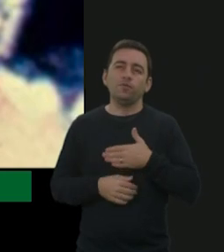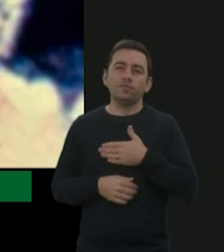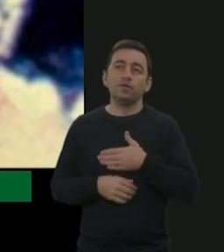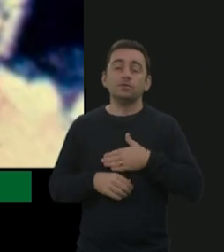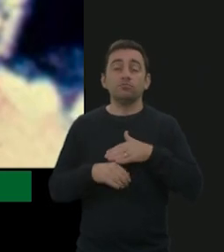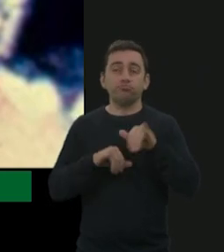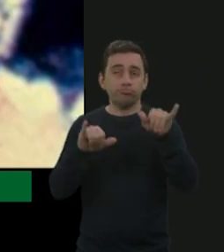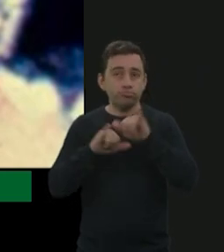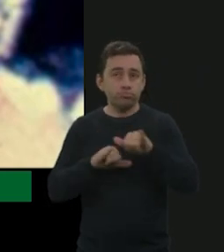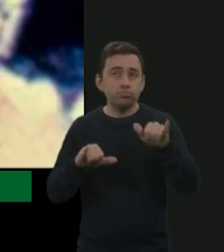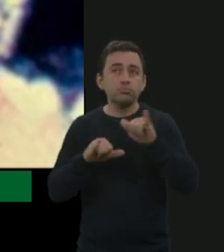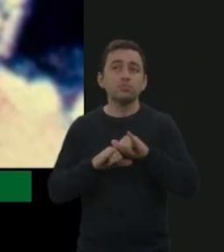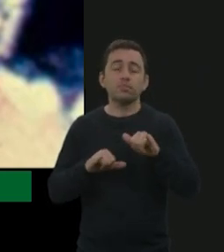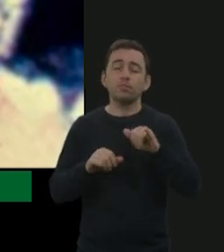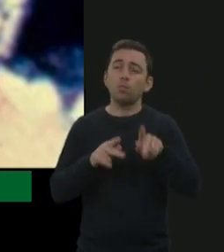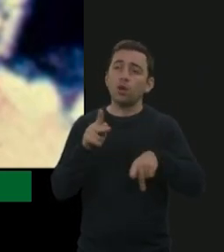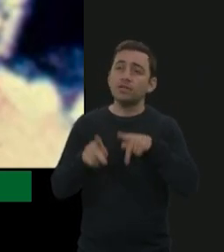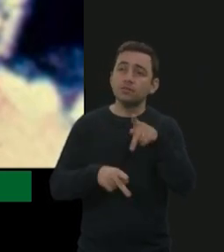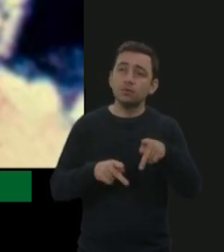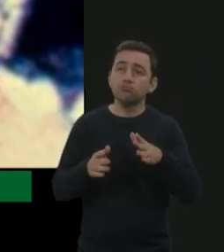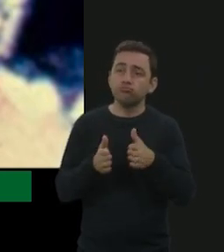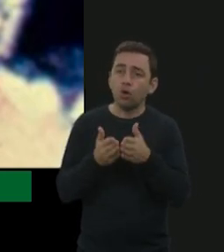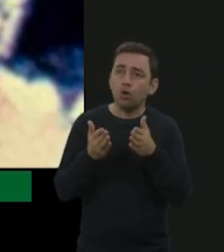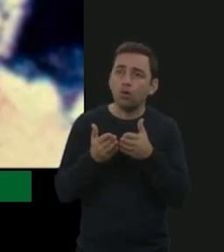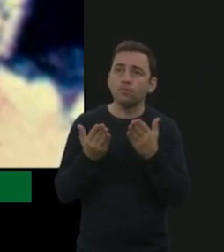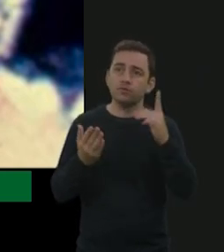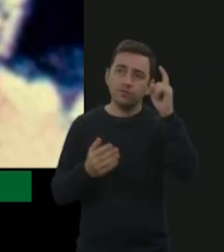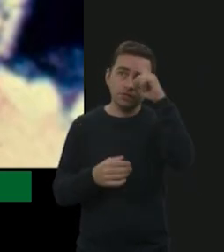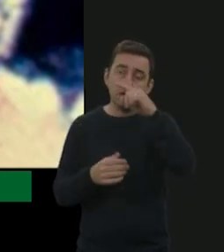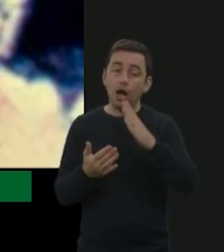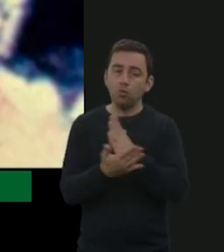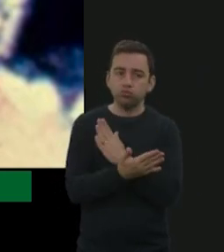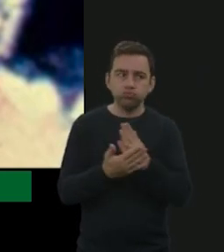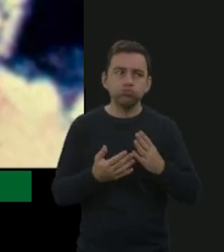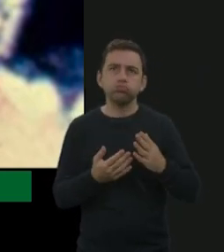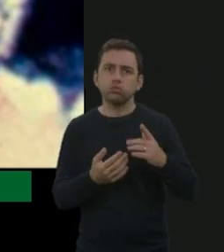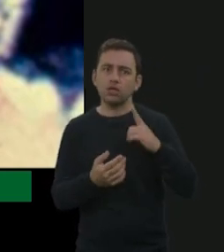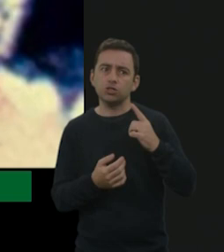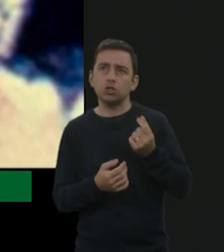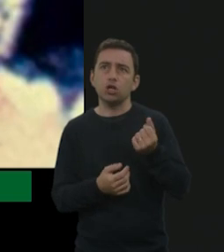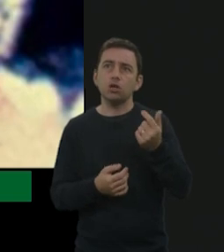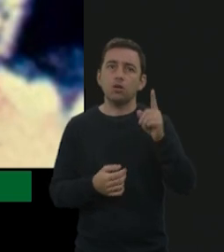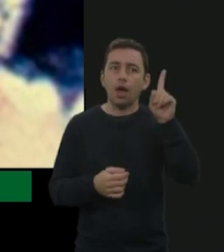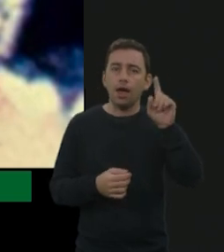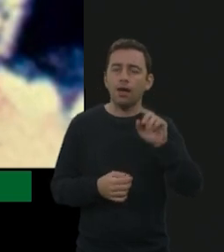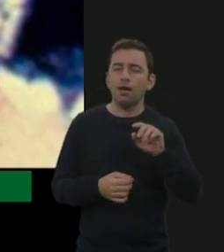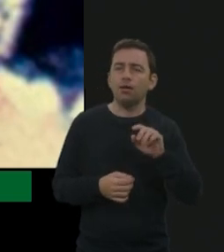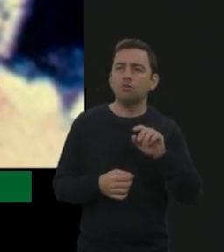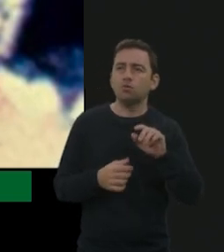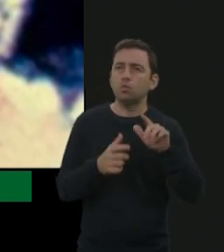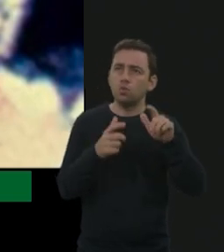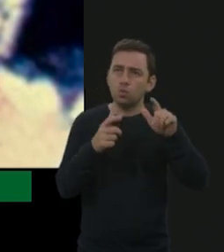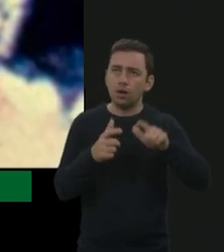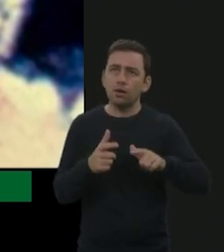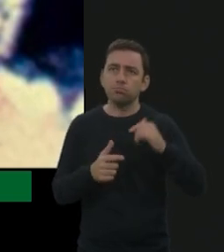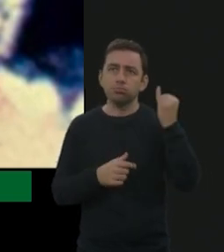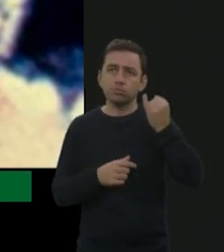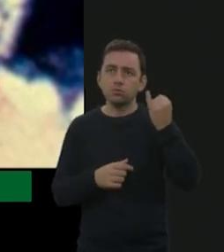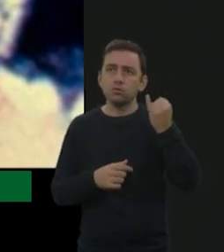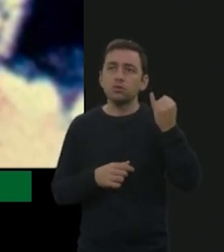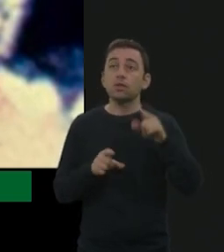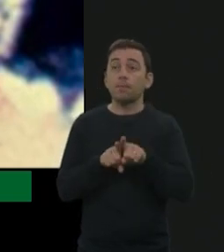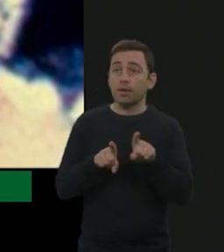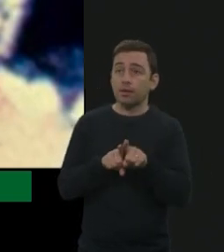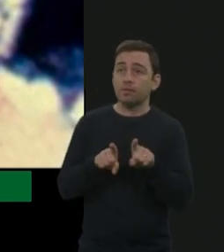população carente nas universidades, para a população com mais condições financeiras no Einstein, por exemplo. Mas o importante é que a gente